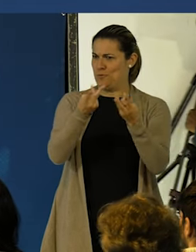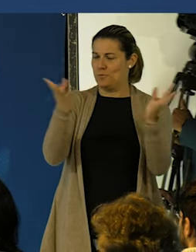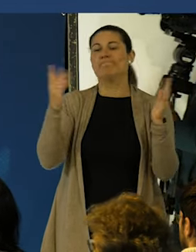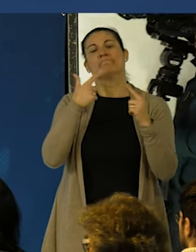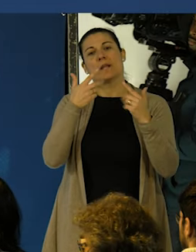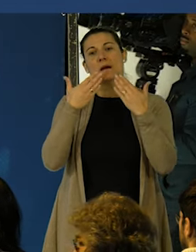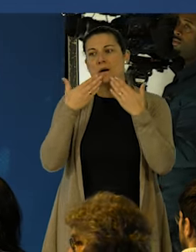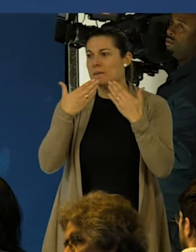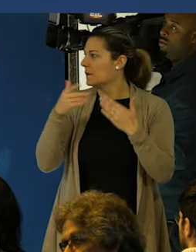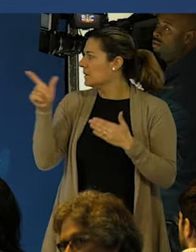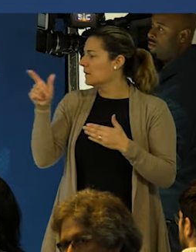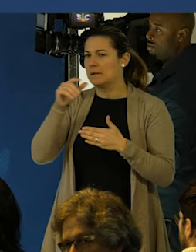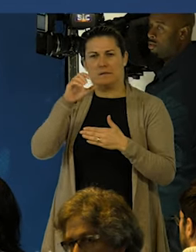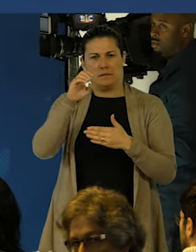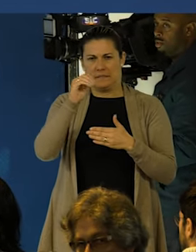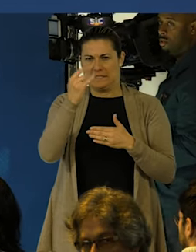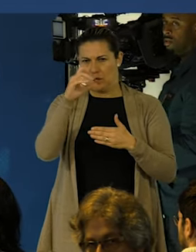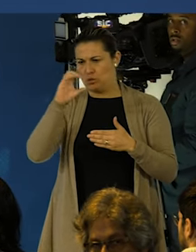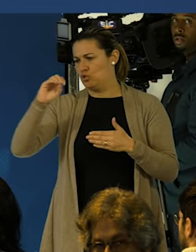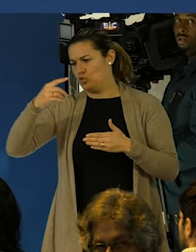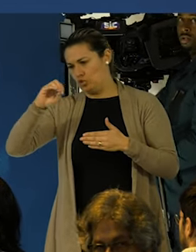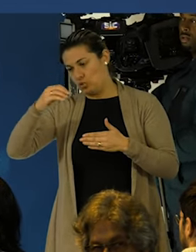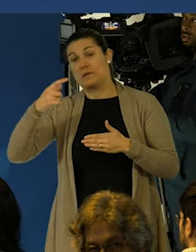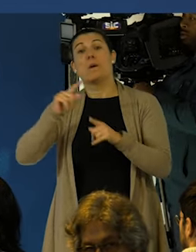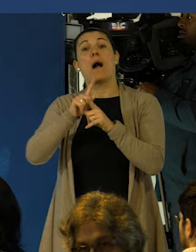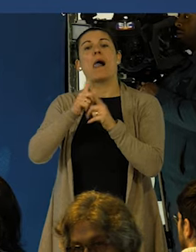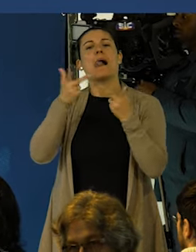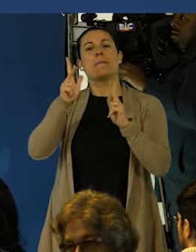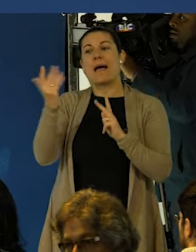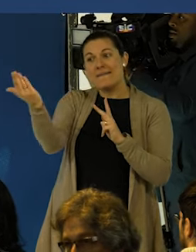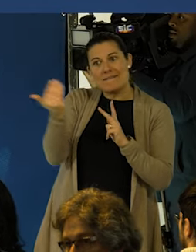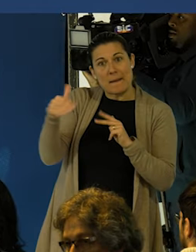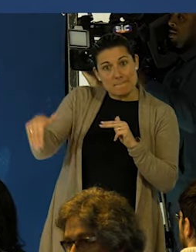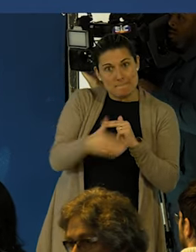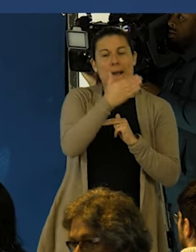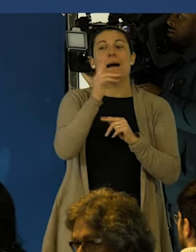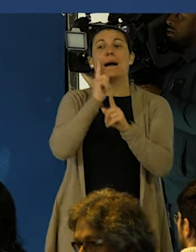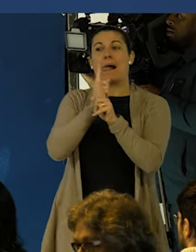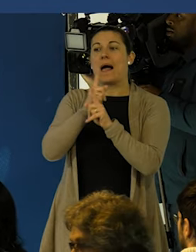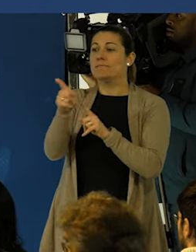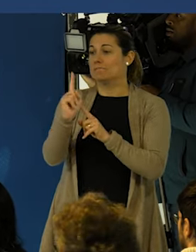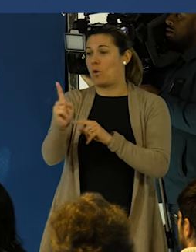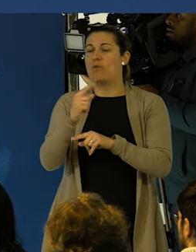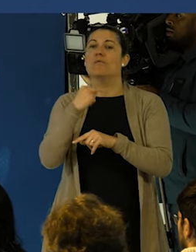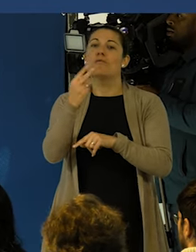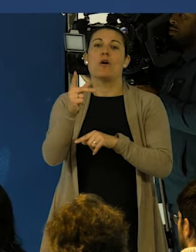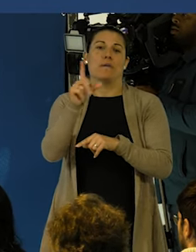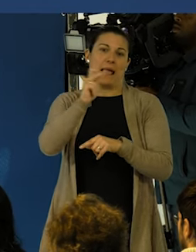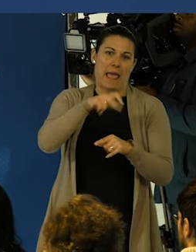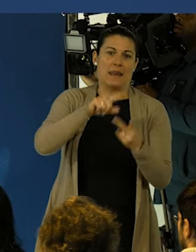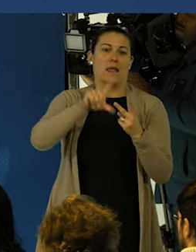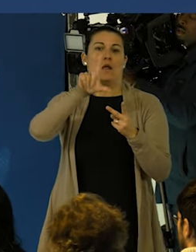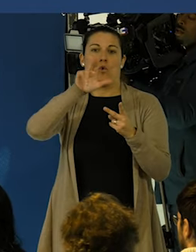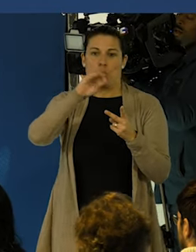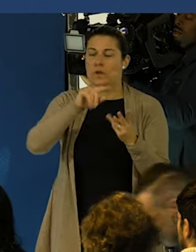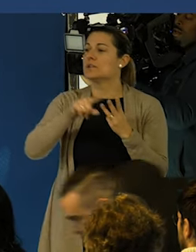Obrigada ao Silvio Sotnas. A Liberdade está mesmo a passar por aqui. Está a passar pela voz da Ana Alves, está a passar pela voz do Luís Gomes, está a